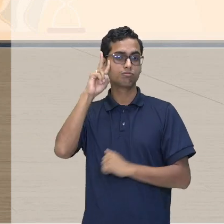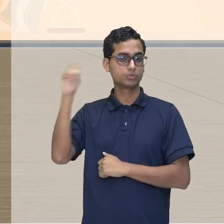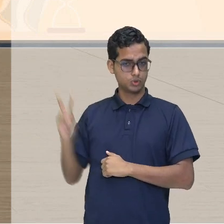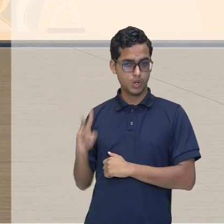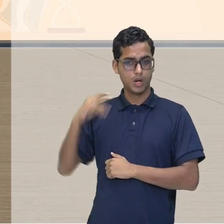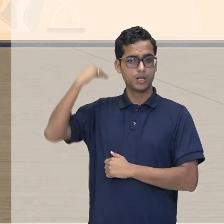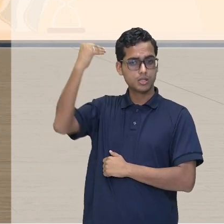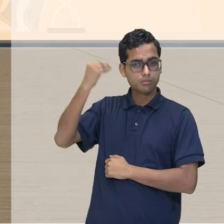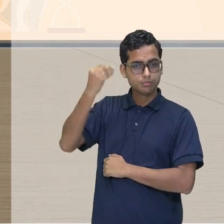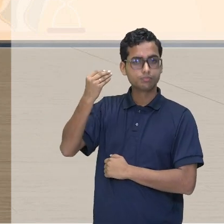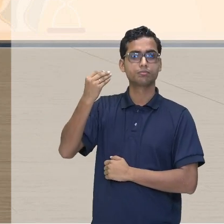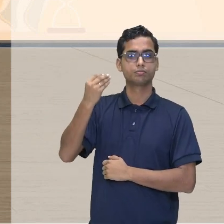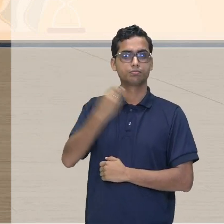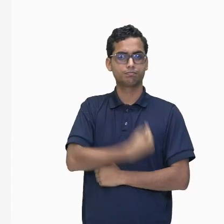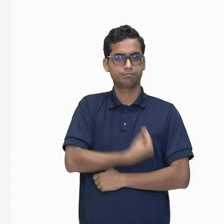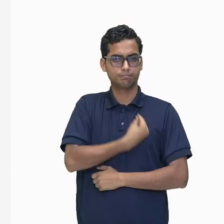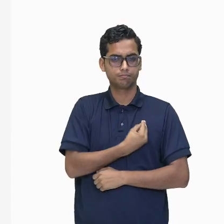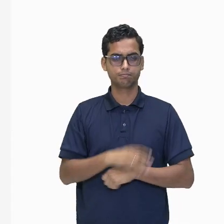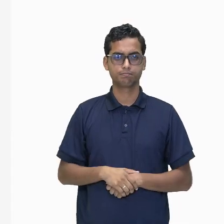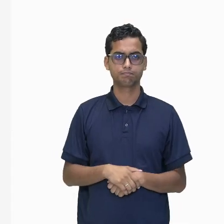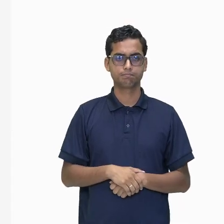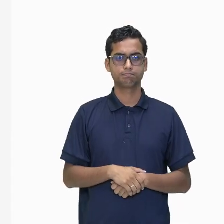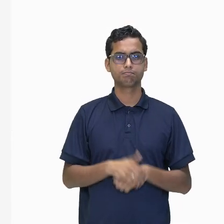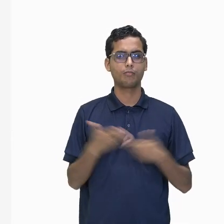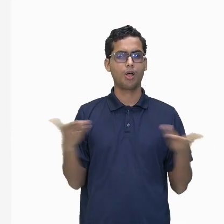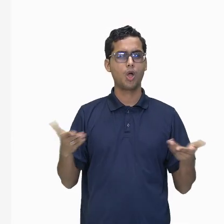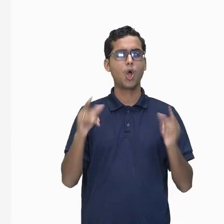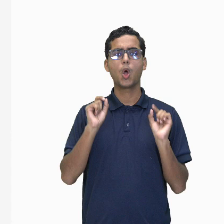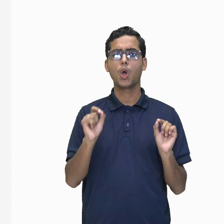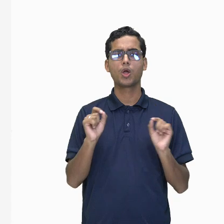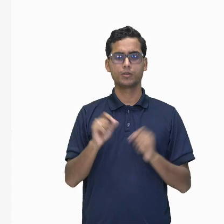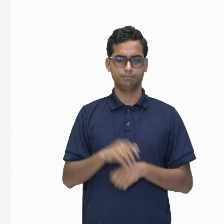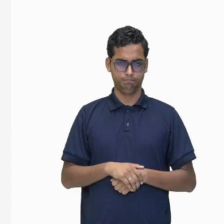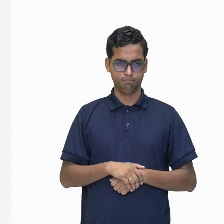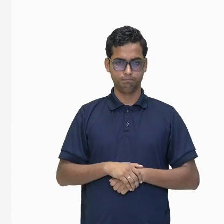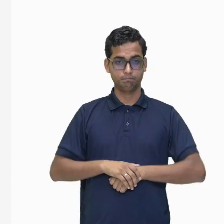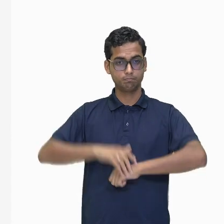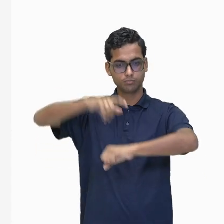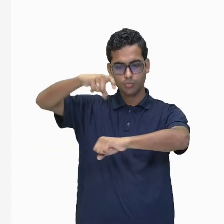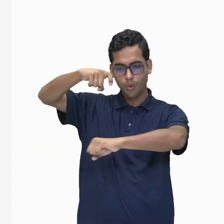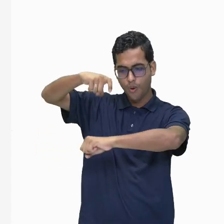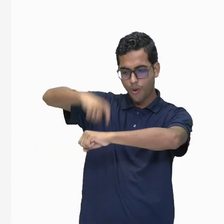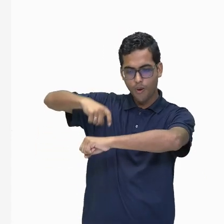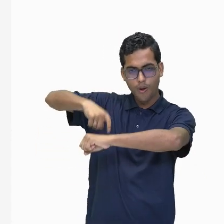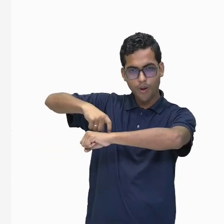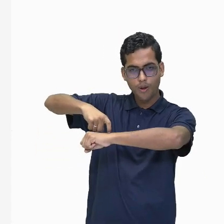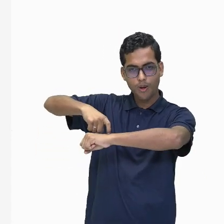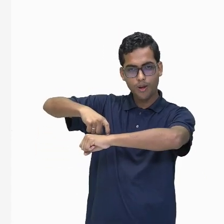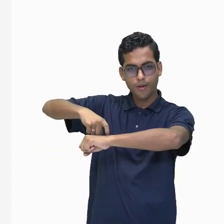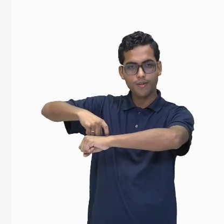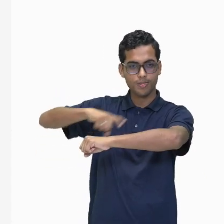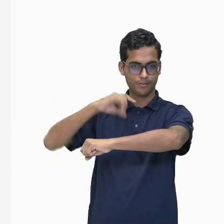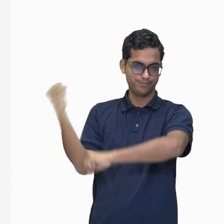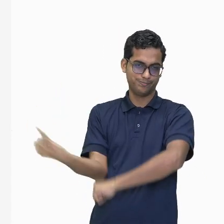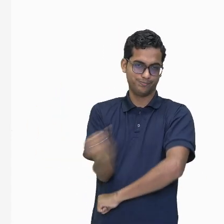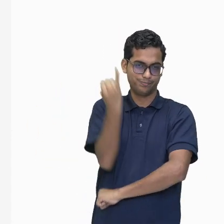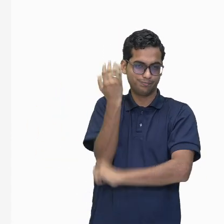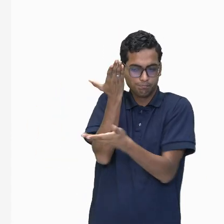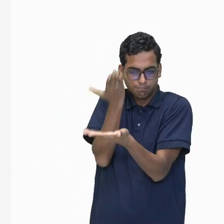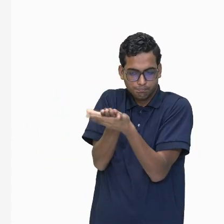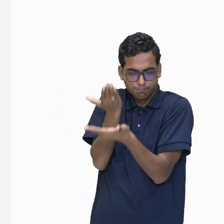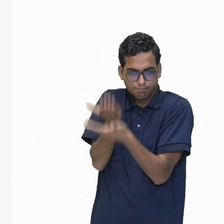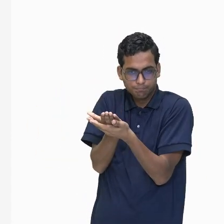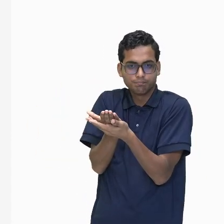mais sobre essa questão do tempo. O tempo é uma das categorias mais importantes para o estudo da